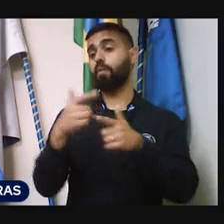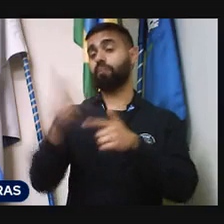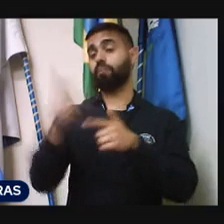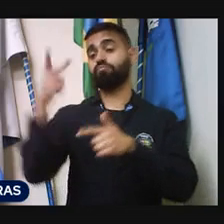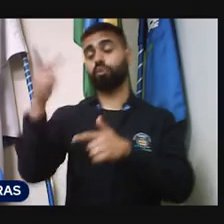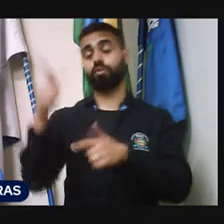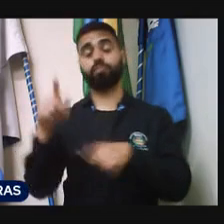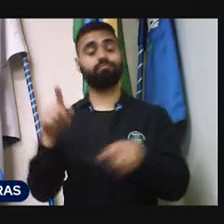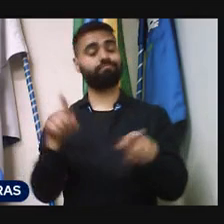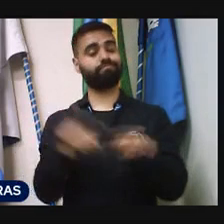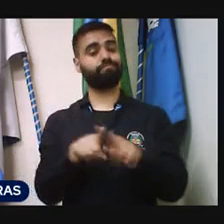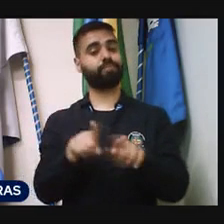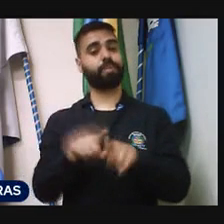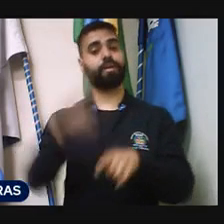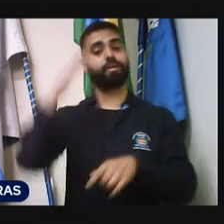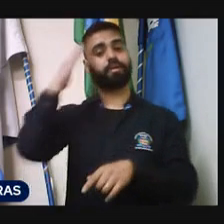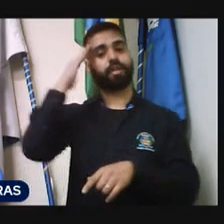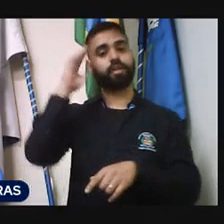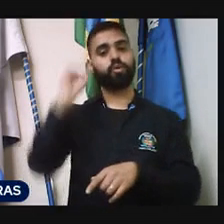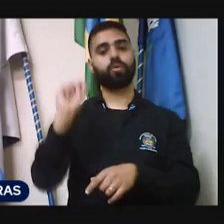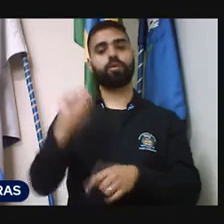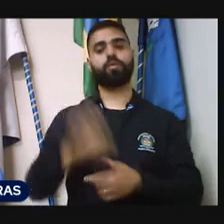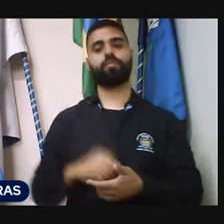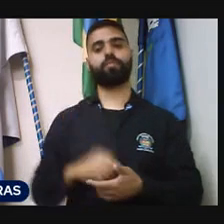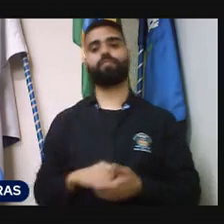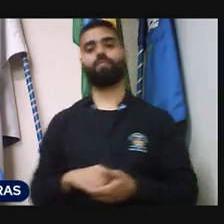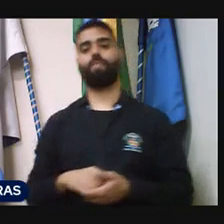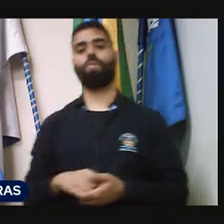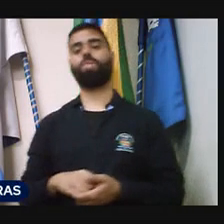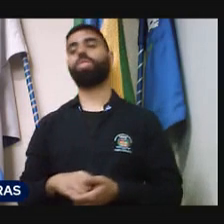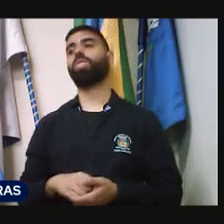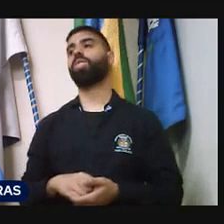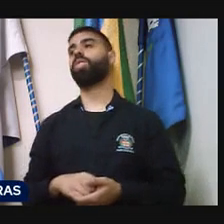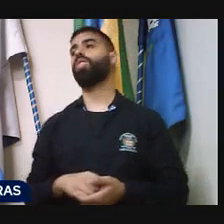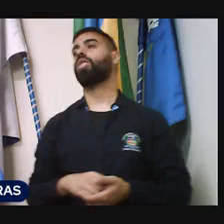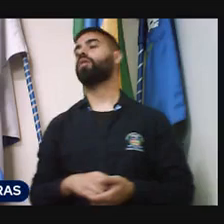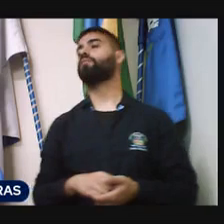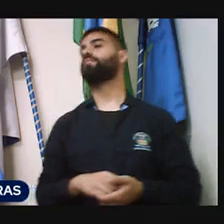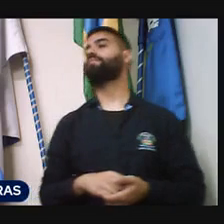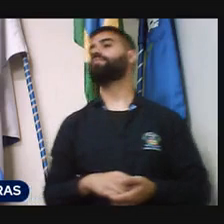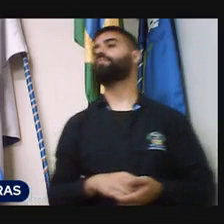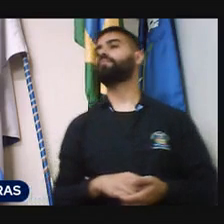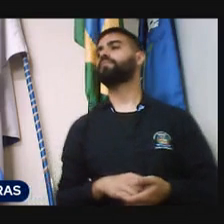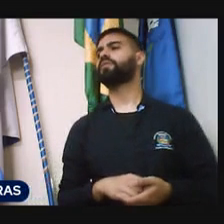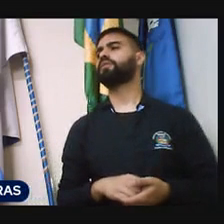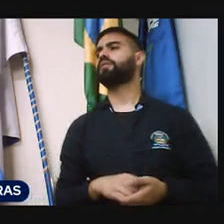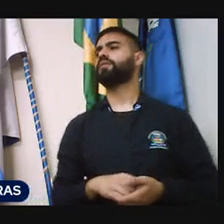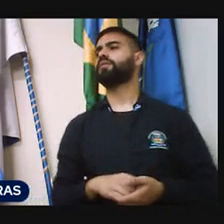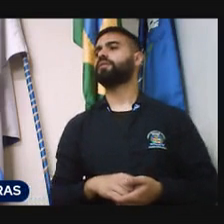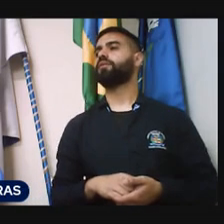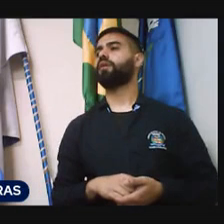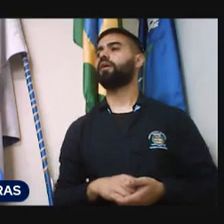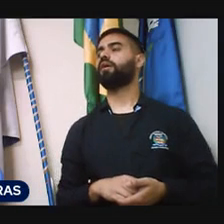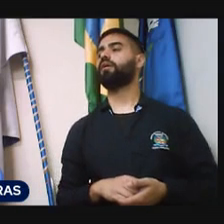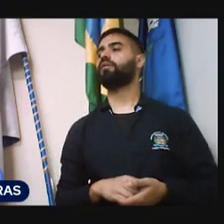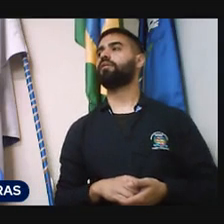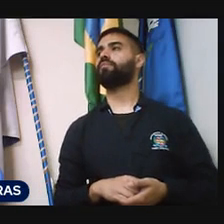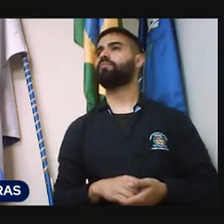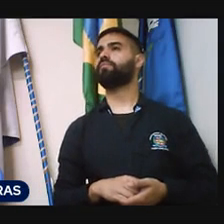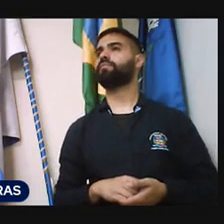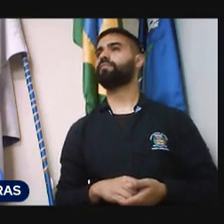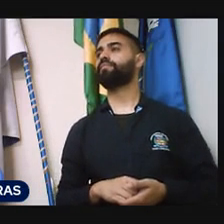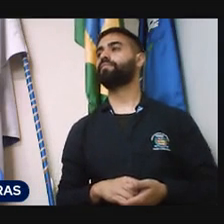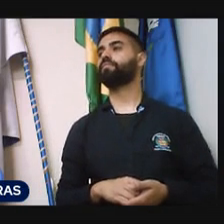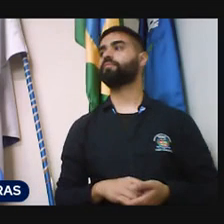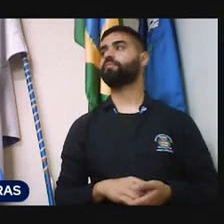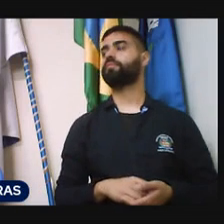assim também entendi o professor da Universidade Federal de São Paulo e ex coordenador técnico de atletismo do comitê paraolímpico brasileiro